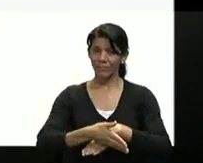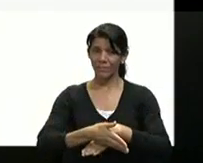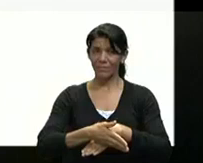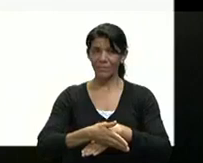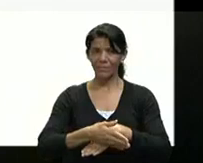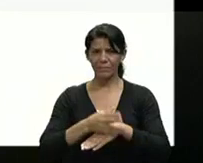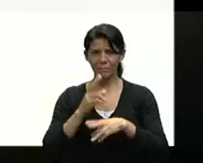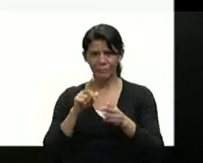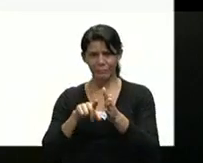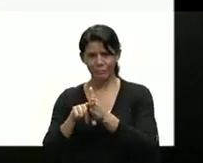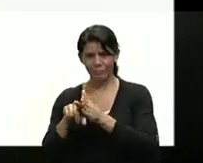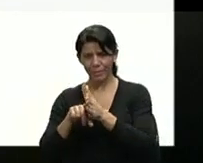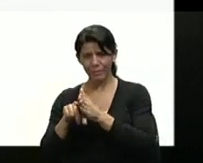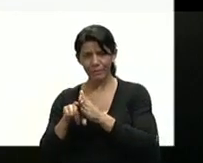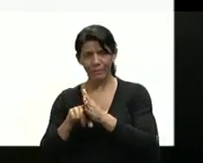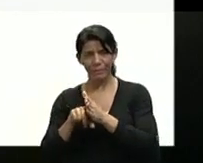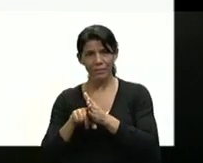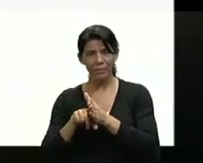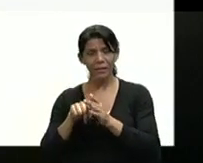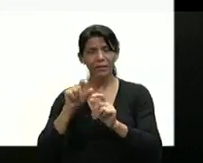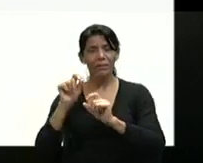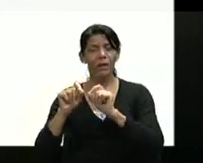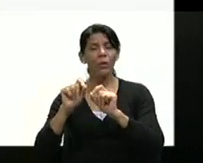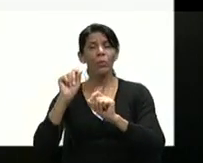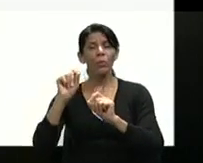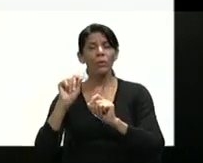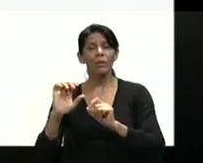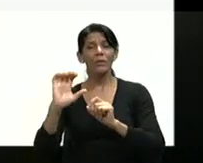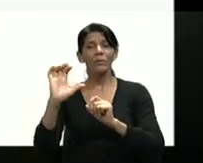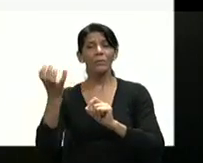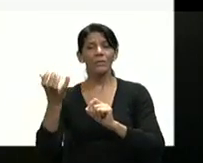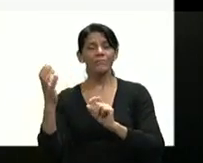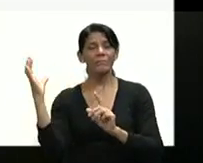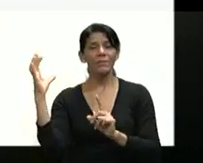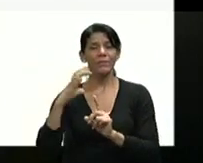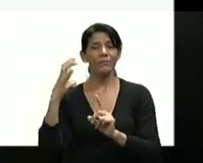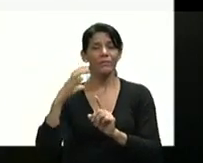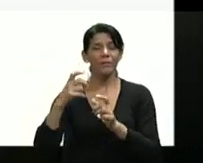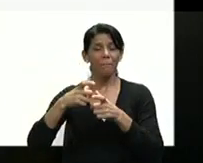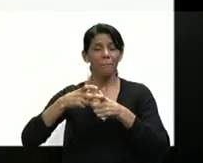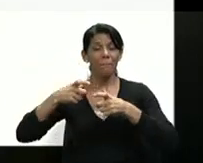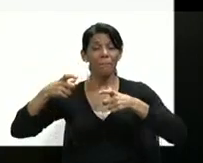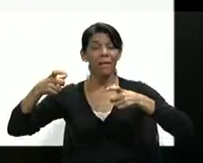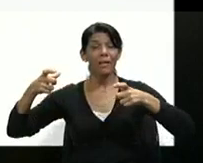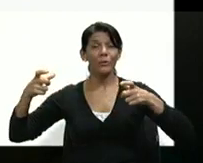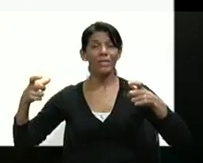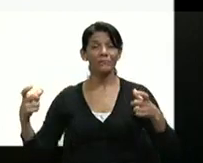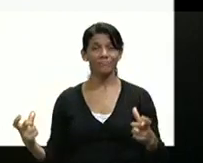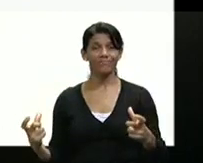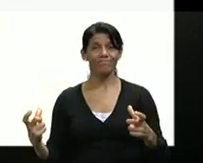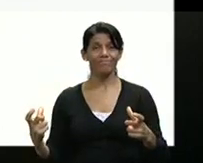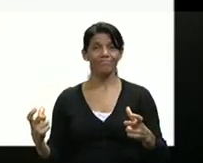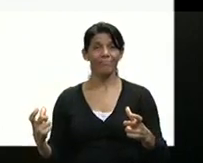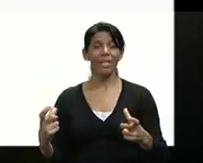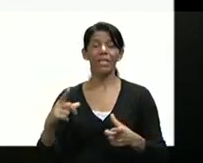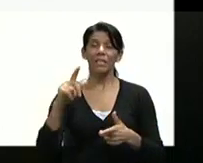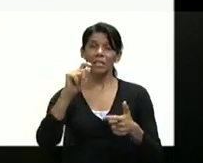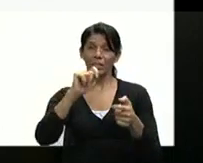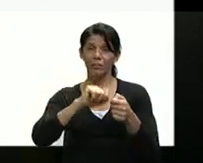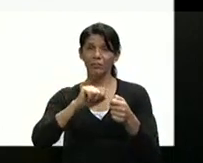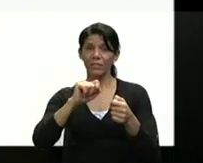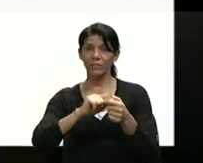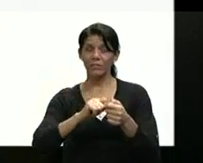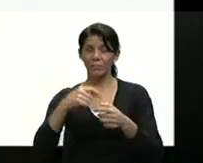epidemiologia, estabelecer quais são os fatores que estão influenciando mais, para, a partir daí, fazer